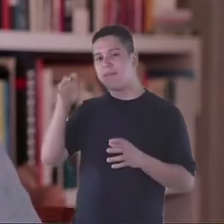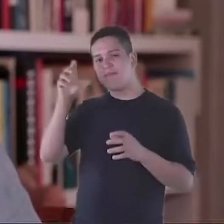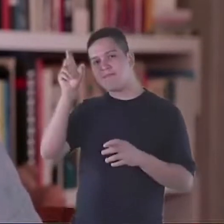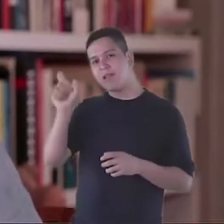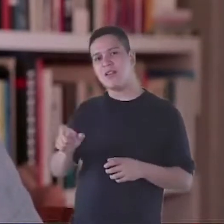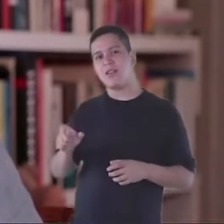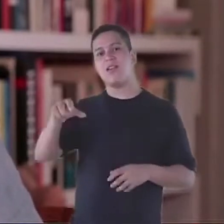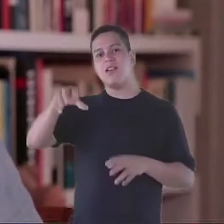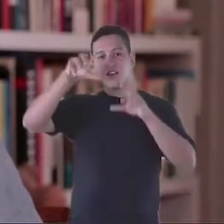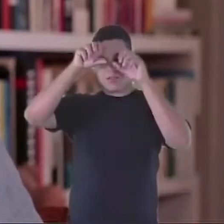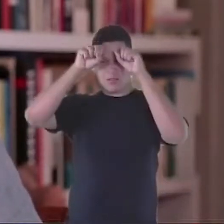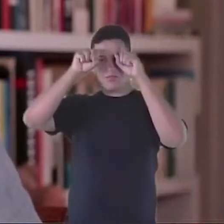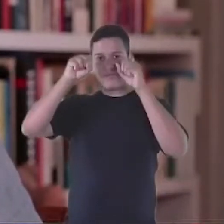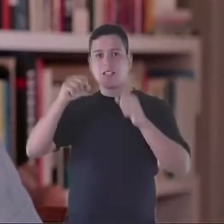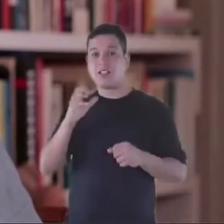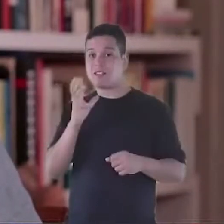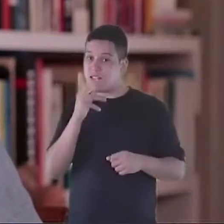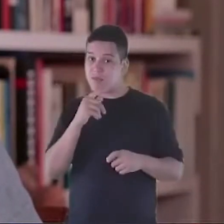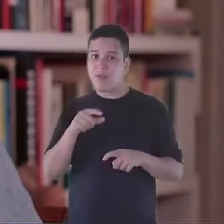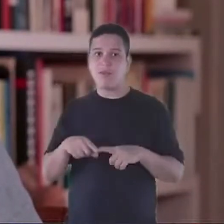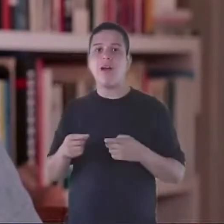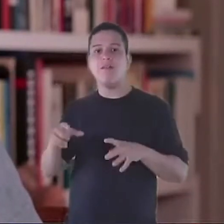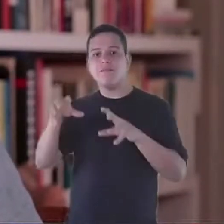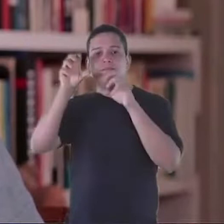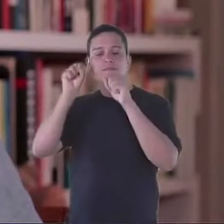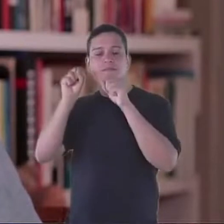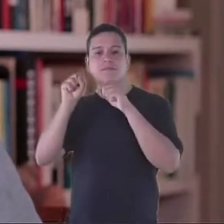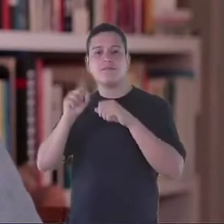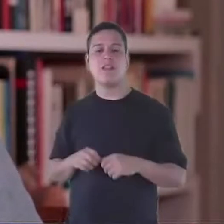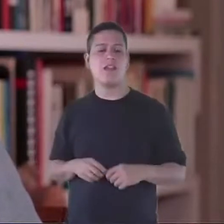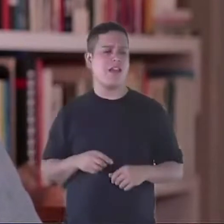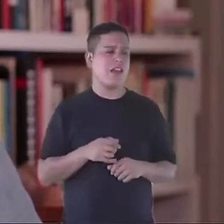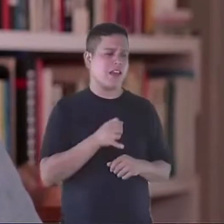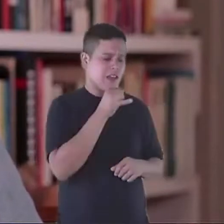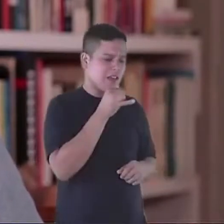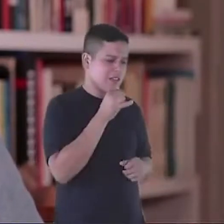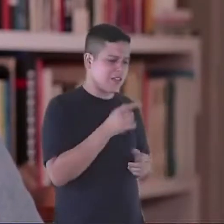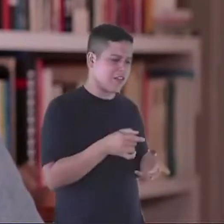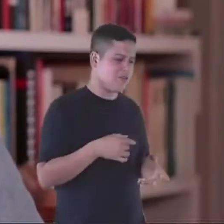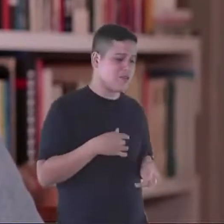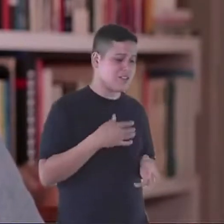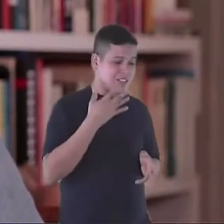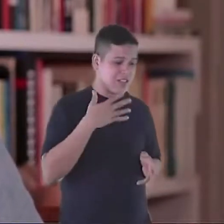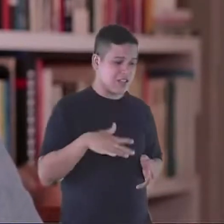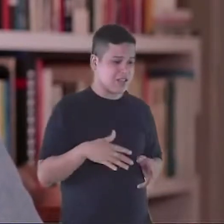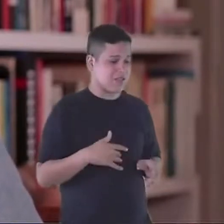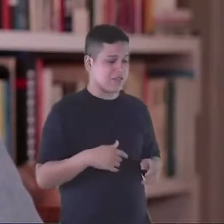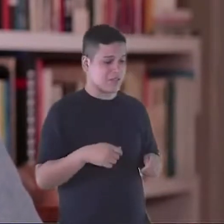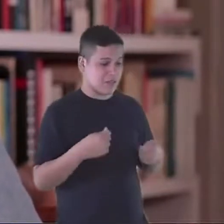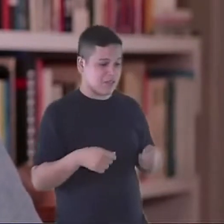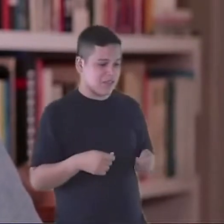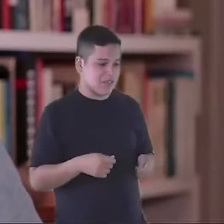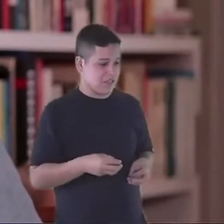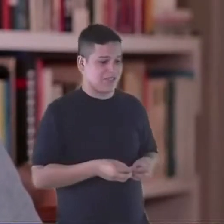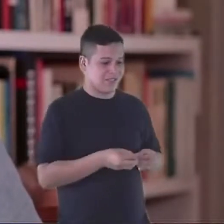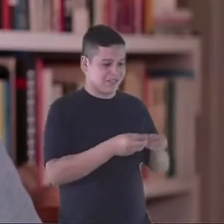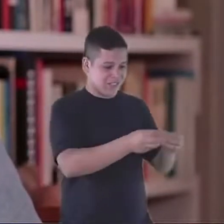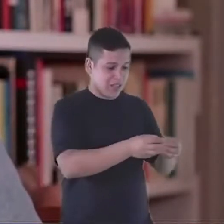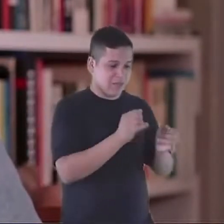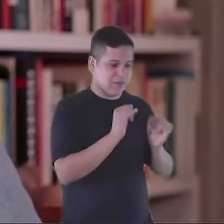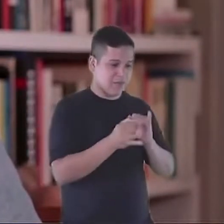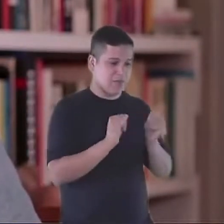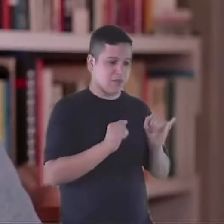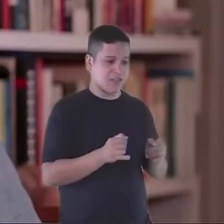informação para a criança como se ela não tivesse dentes para mastigar. O que você pode é